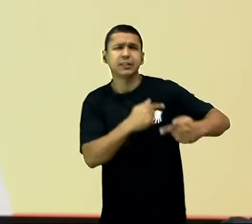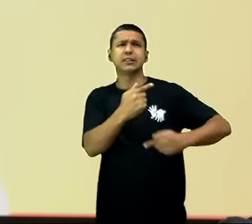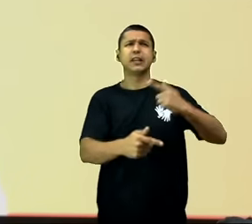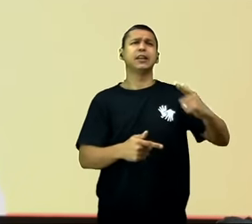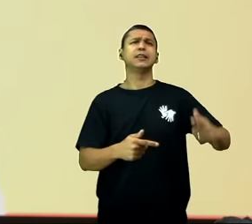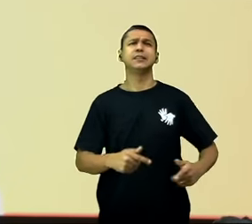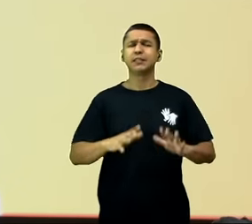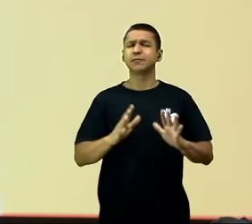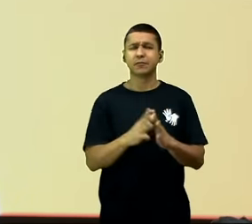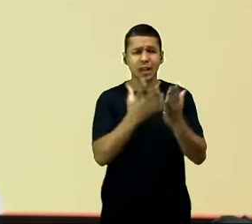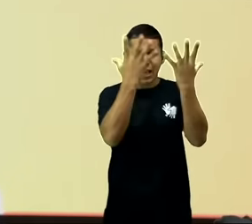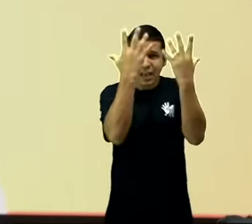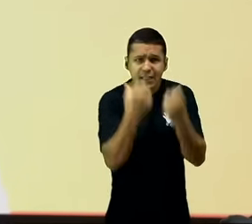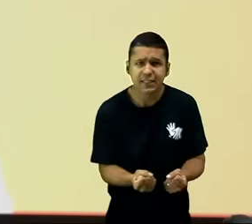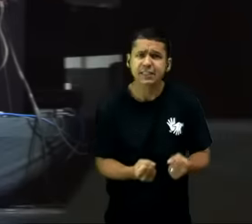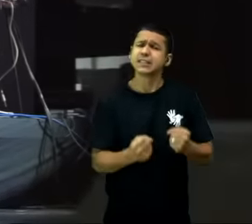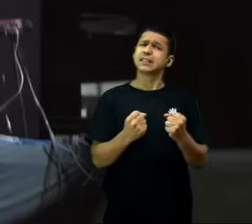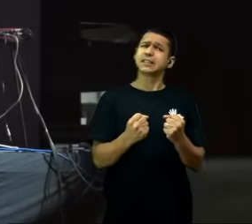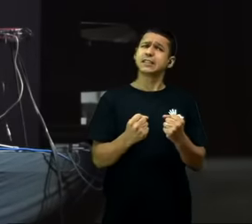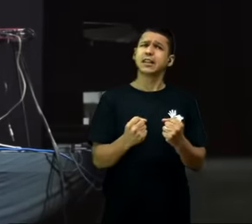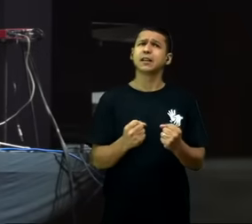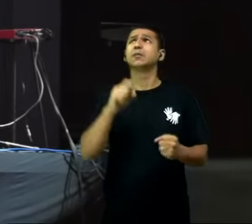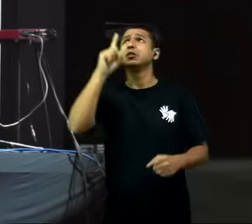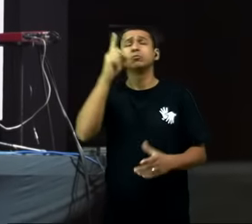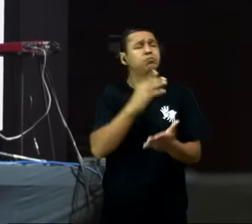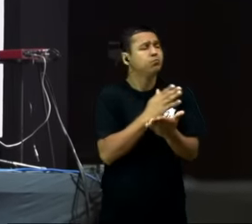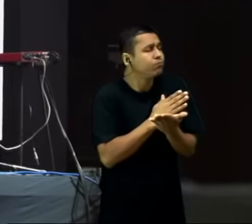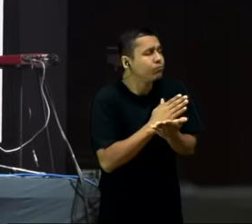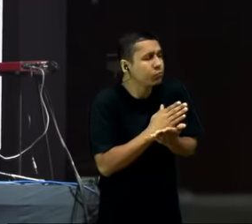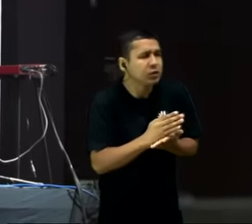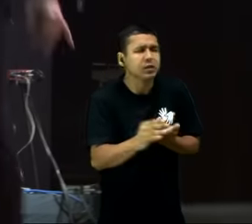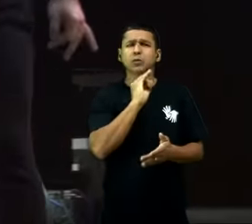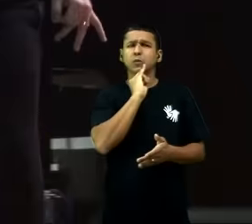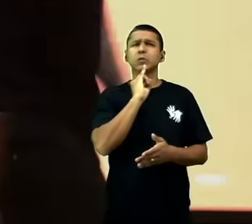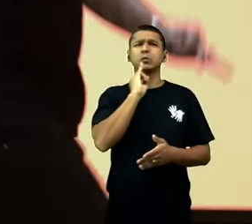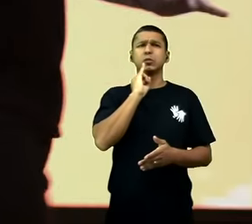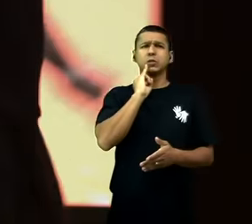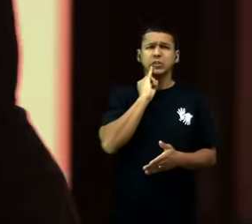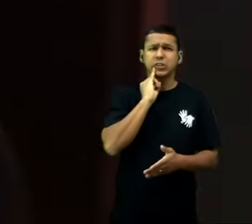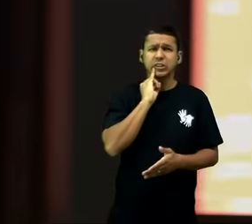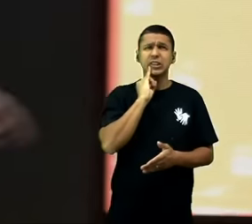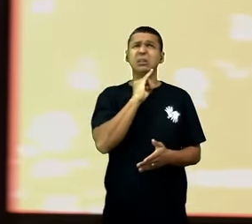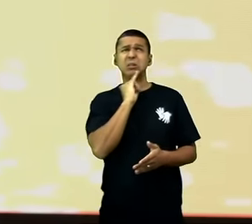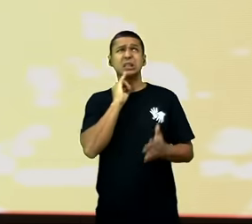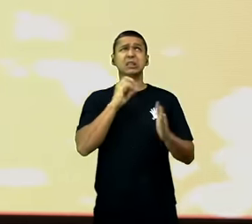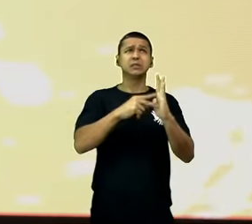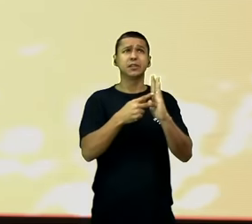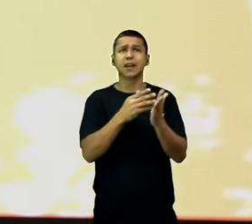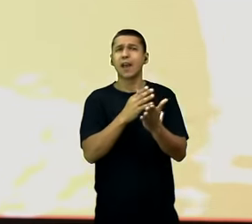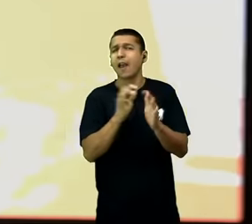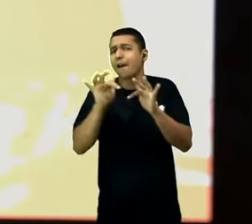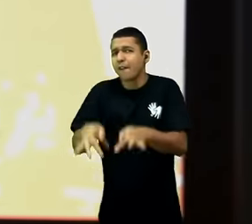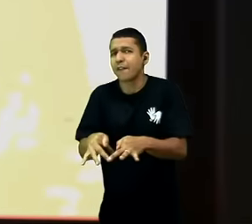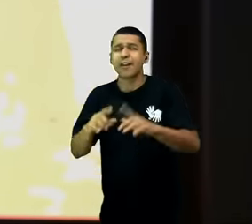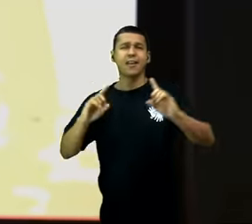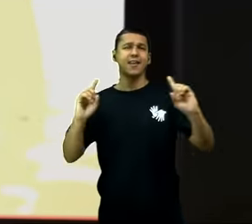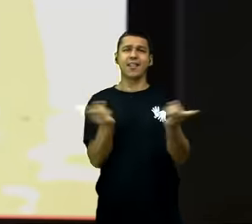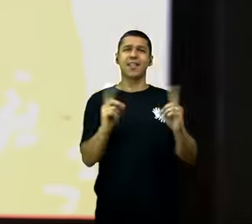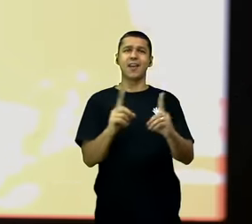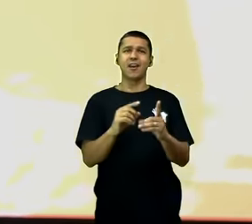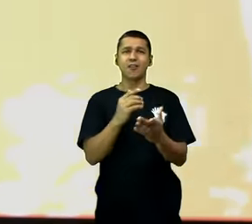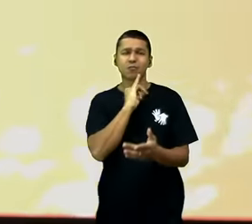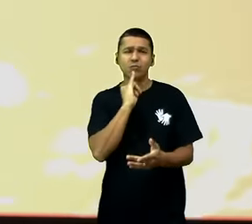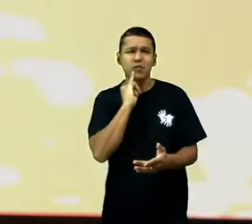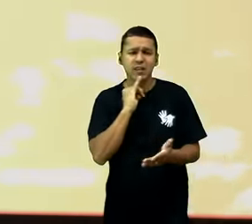Levanta a mão e recebe essa palavra. Deus está dizendo: eu só estou começando com Isaac. Isaac não é o teu fim, Isaac é só o começo.